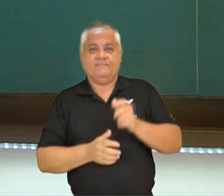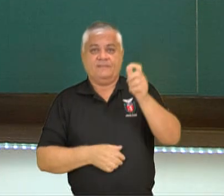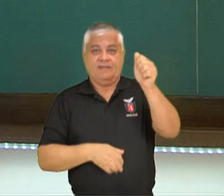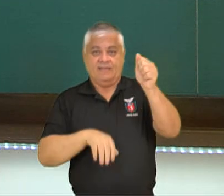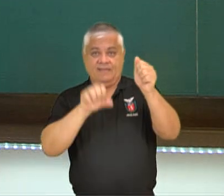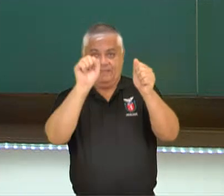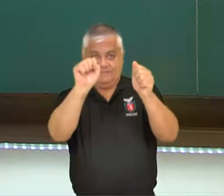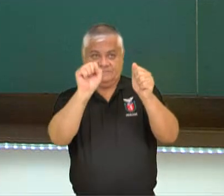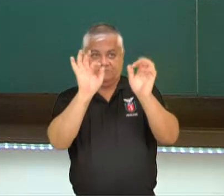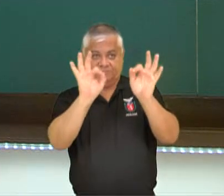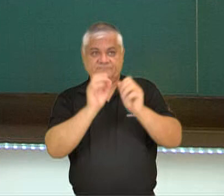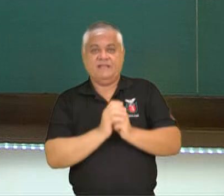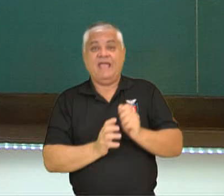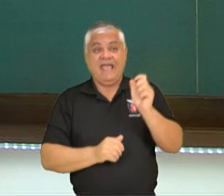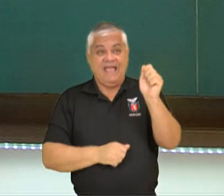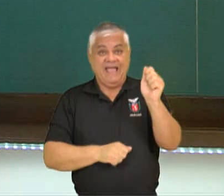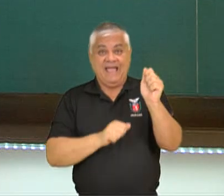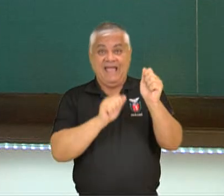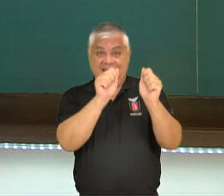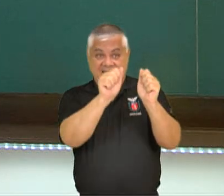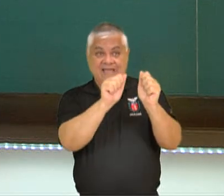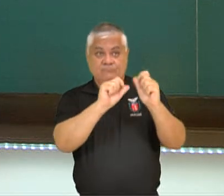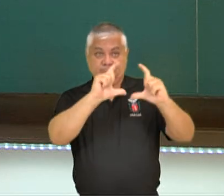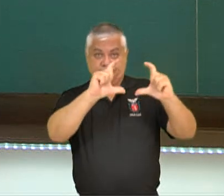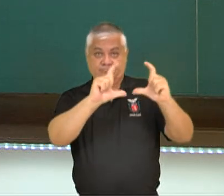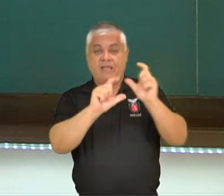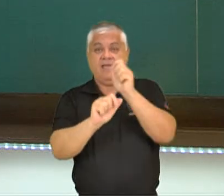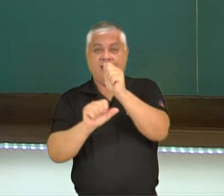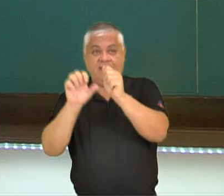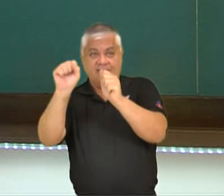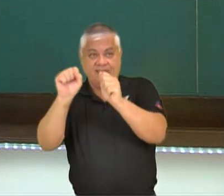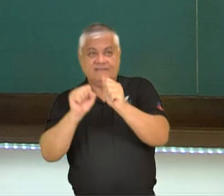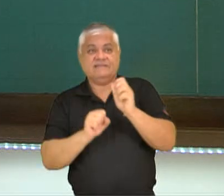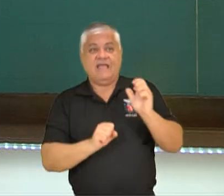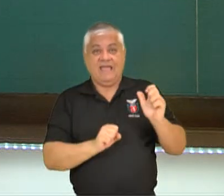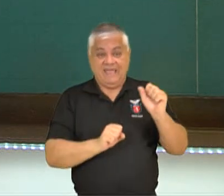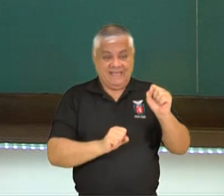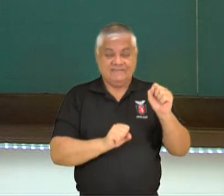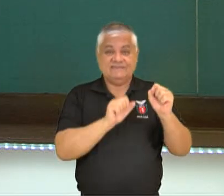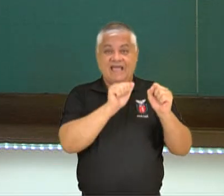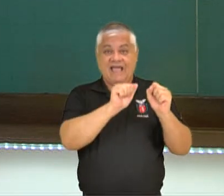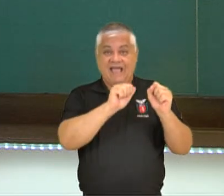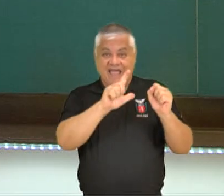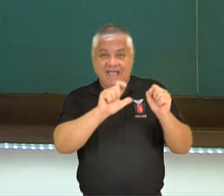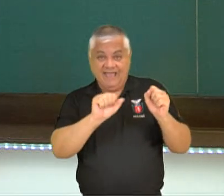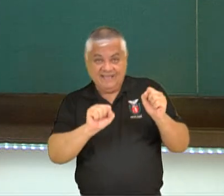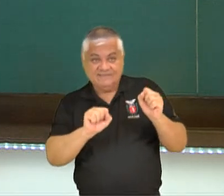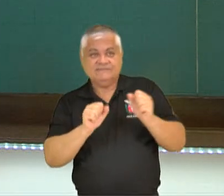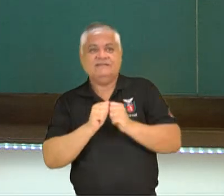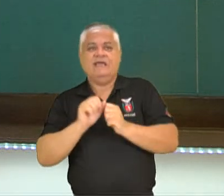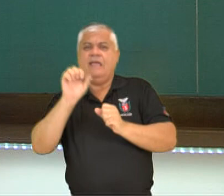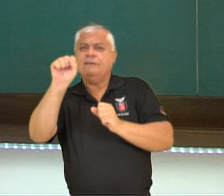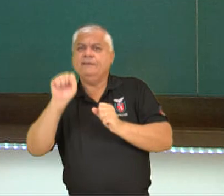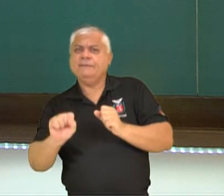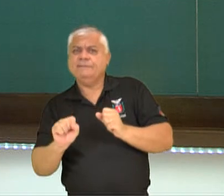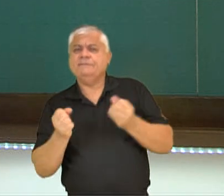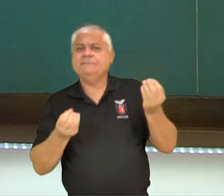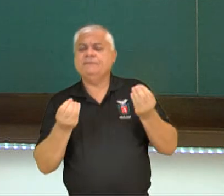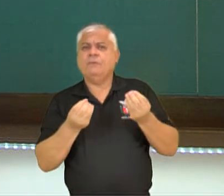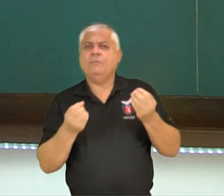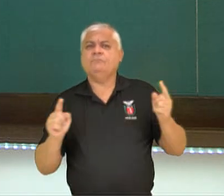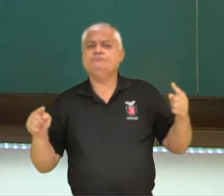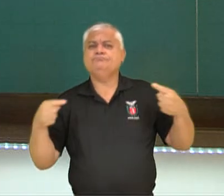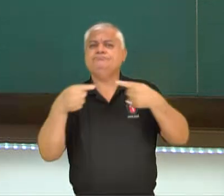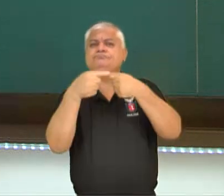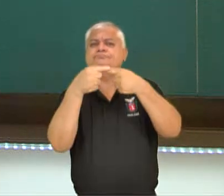Szão, azão, Szão. Então, azão, azão, azão, Szão, azão, Szão, Szão. Tá aqui. Então, agora o que